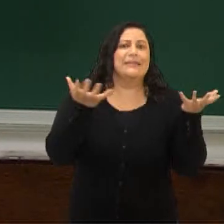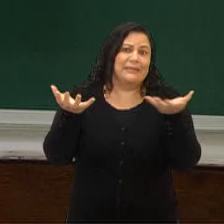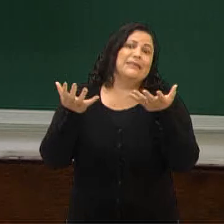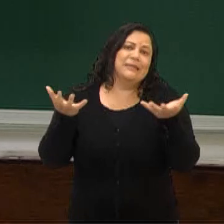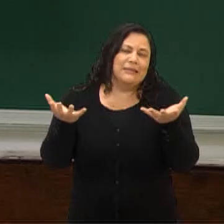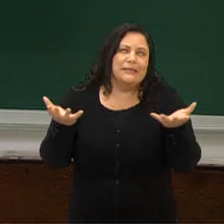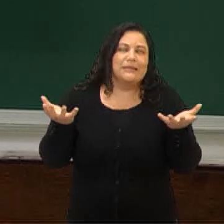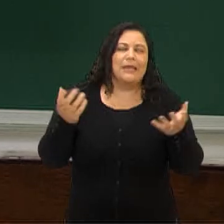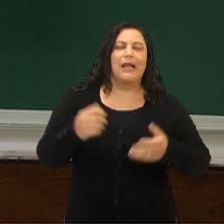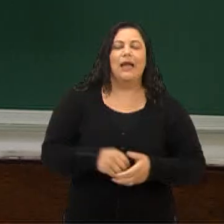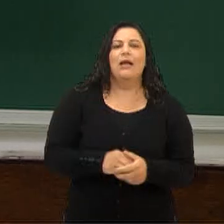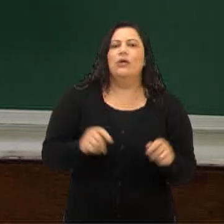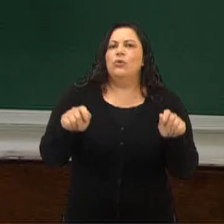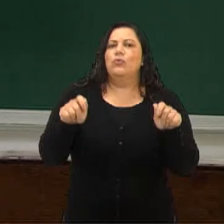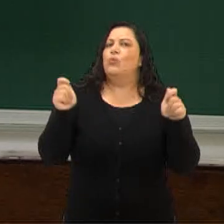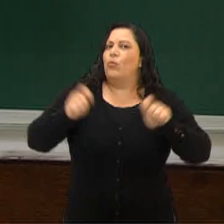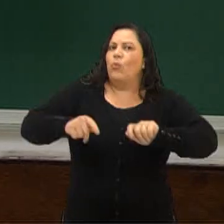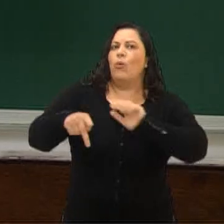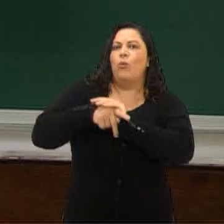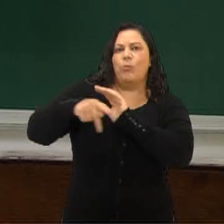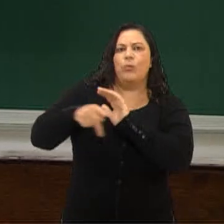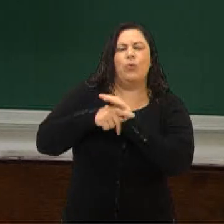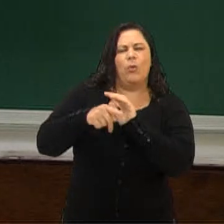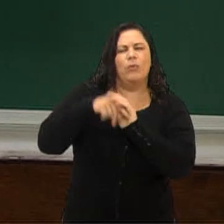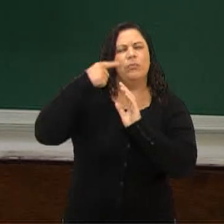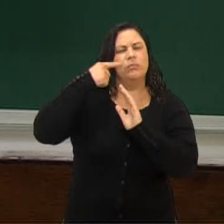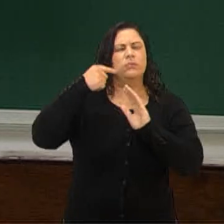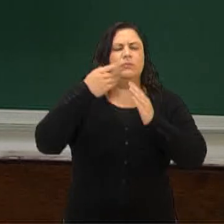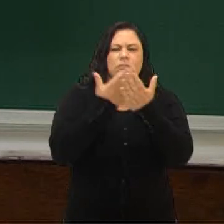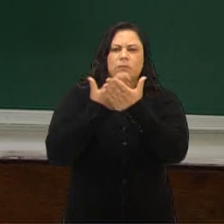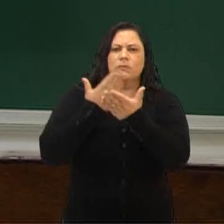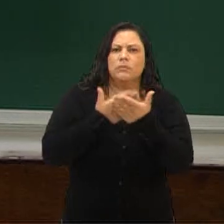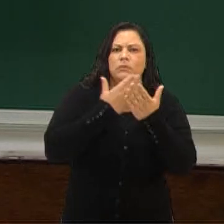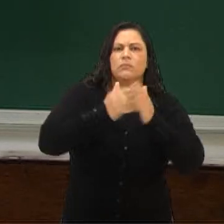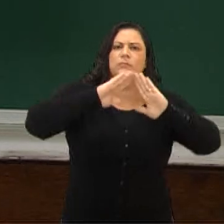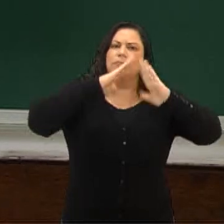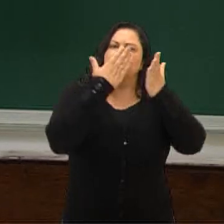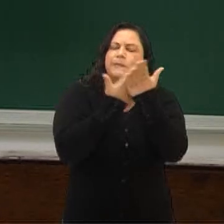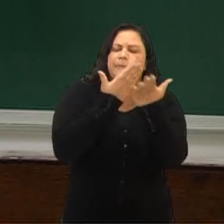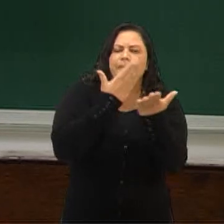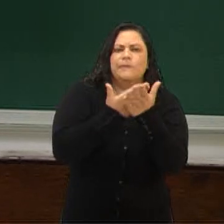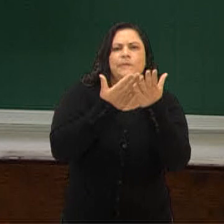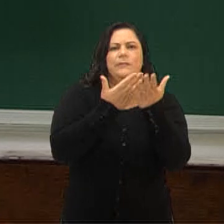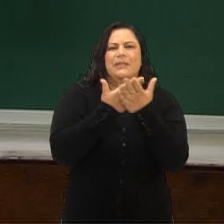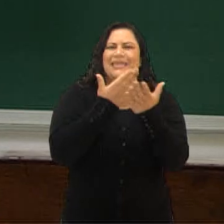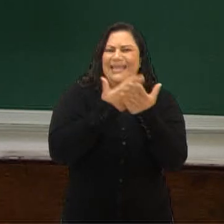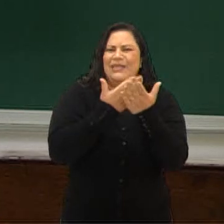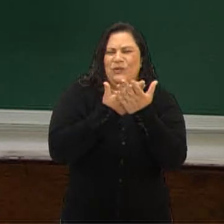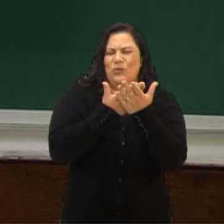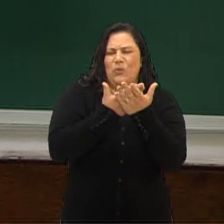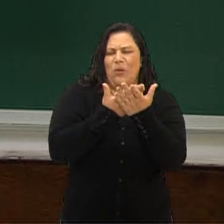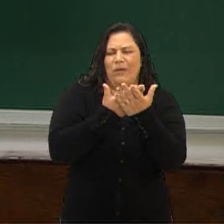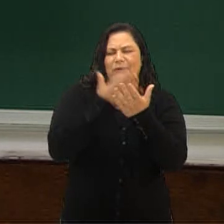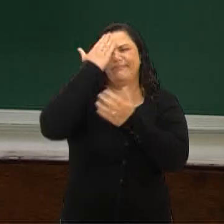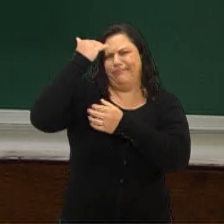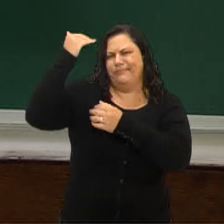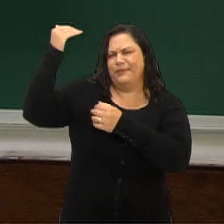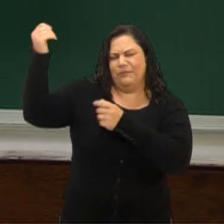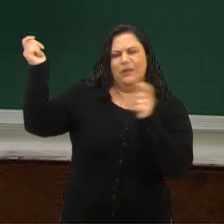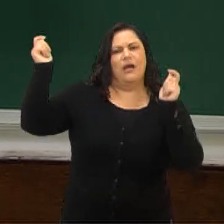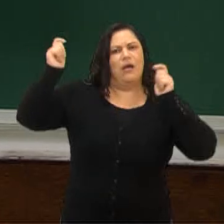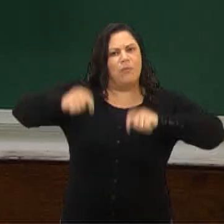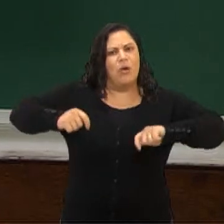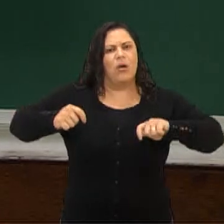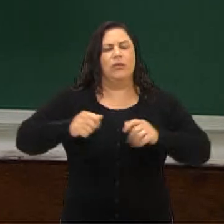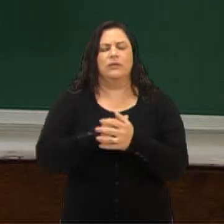o próprio Cézanne acabou estudando na Galeria Suisse, na mesma galeria que o Monet tudo, e Renoir, mas ele fez parte,